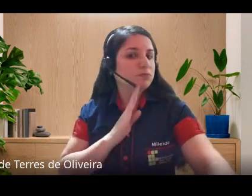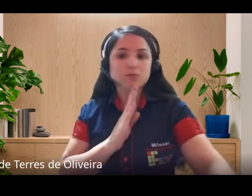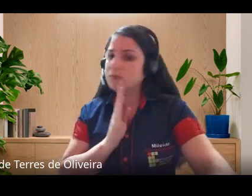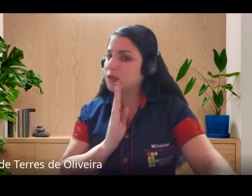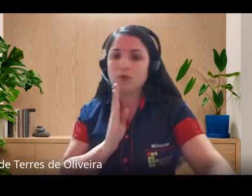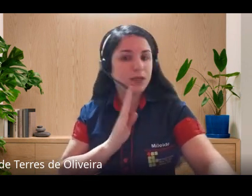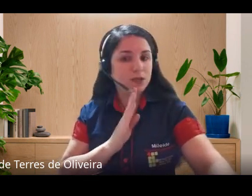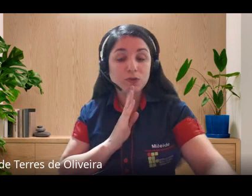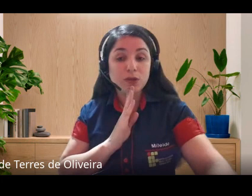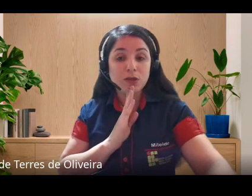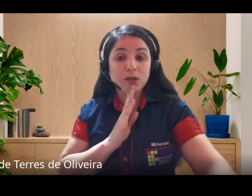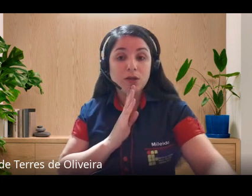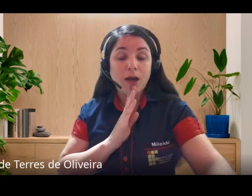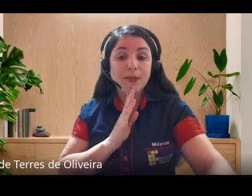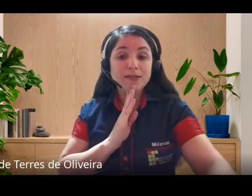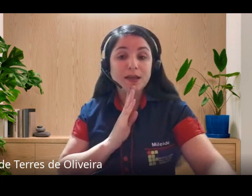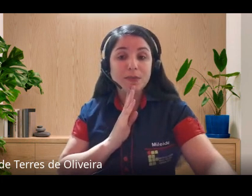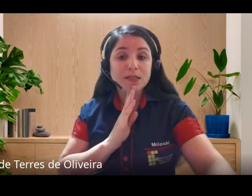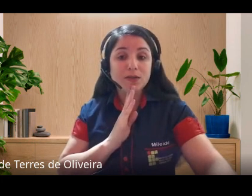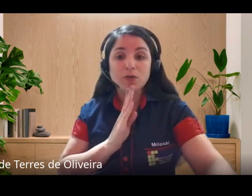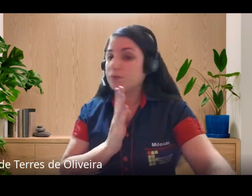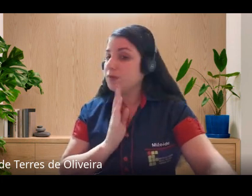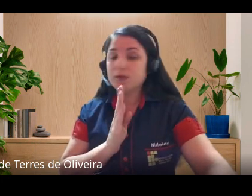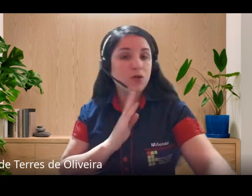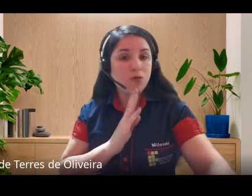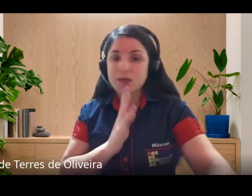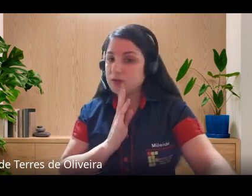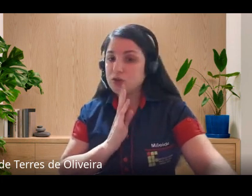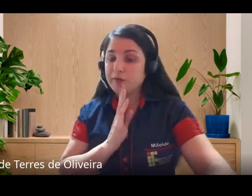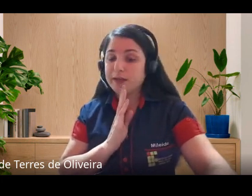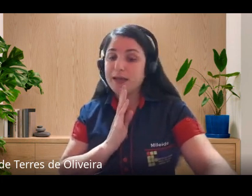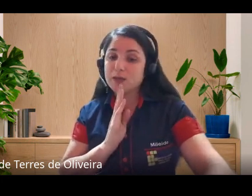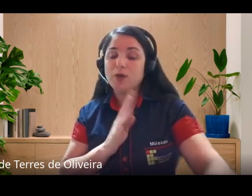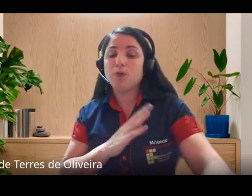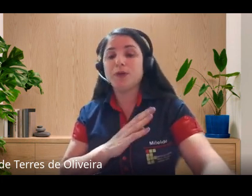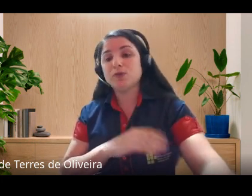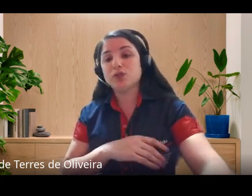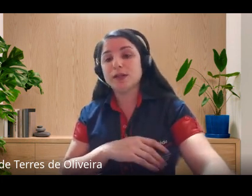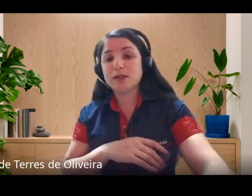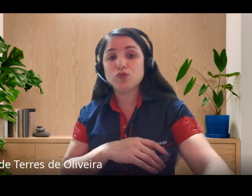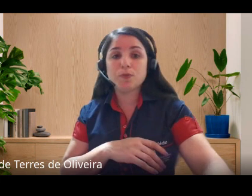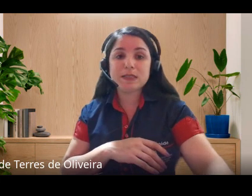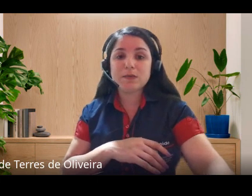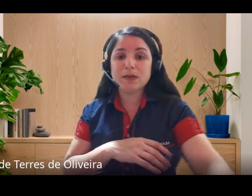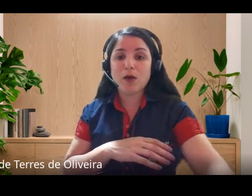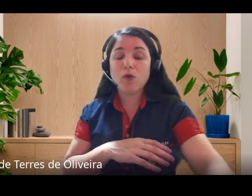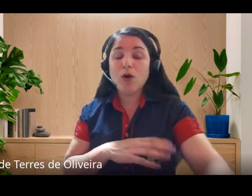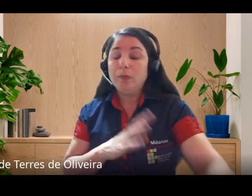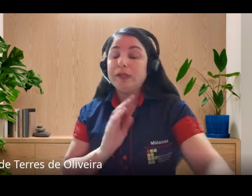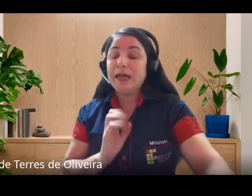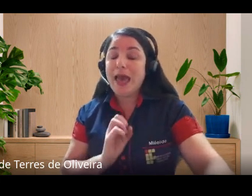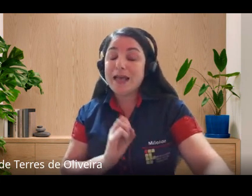conhece, não conheço. Apenas a cabeça, ó. Não conheço. A gente fala que essa é uma incorporação de negação